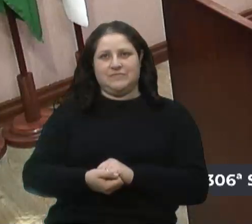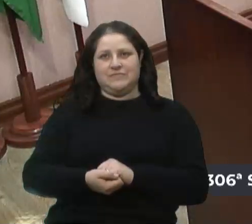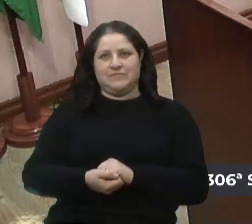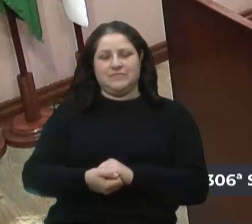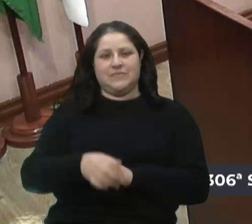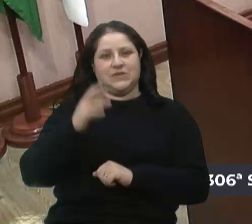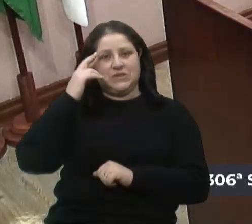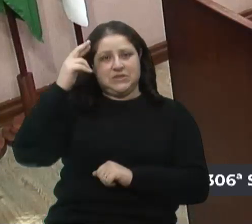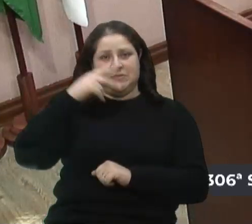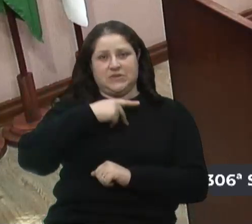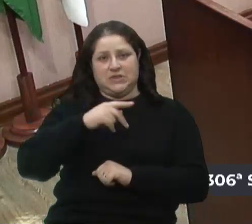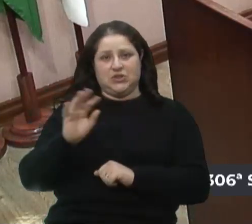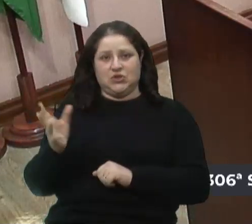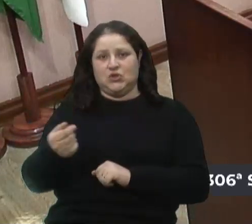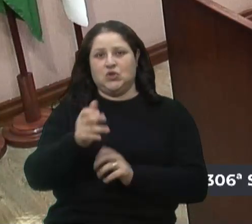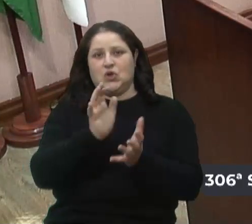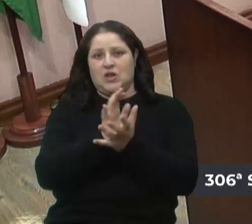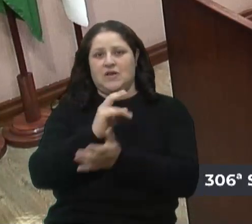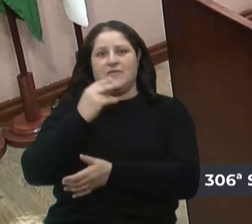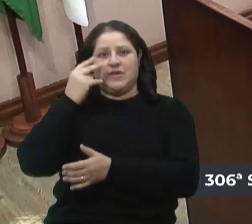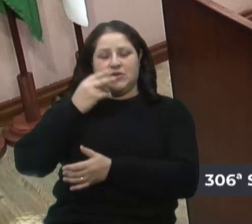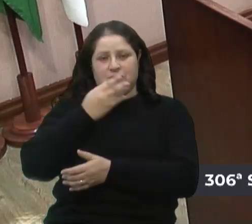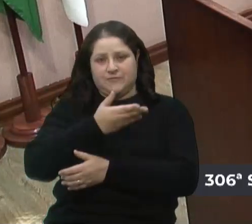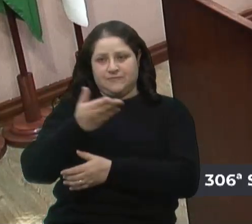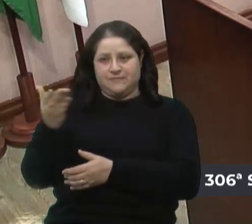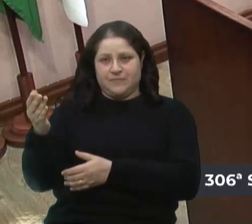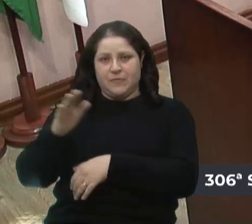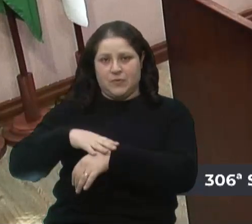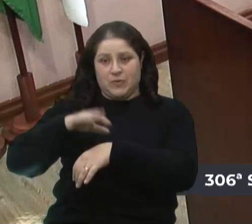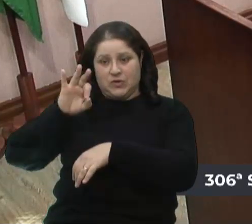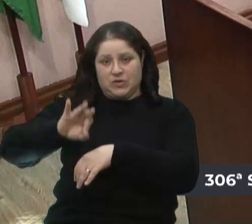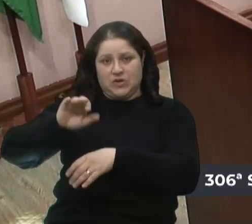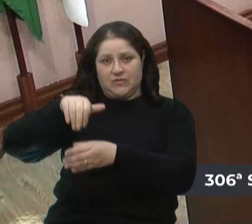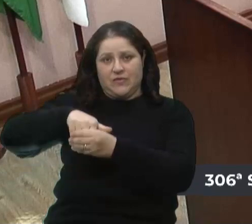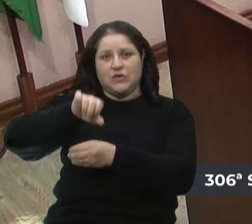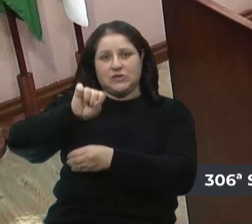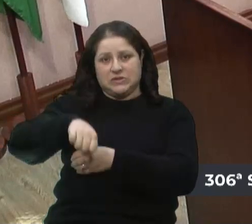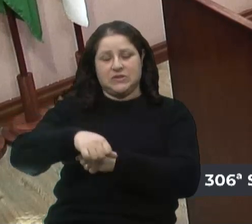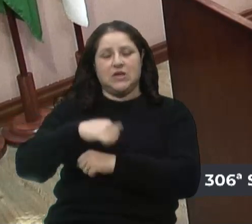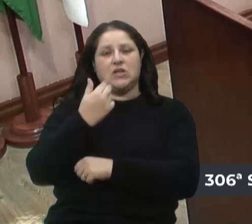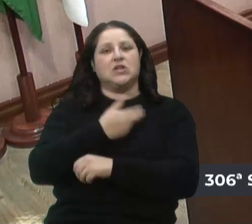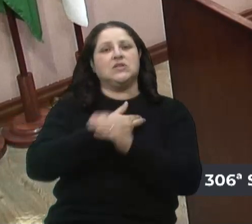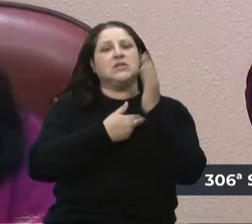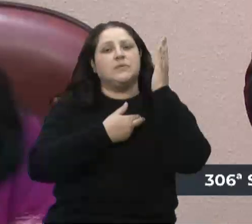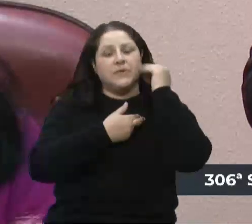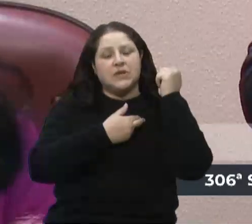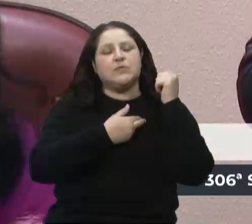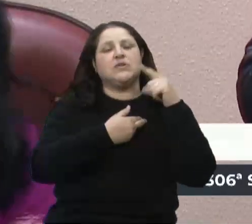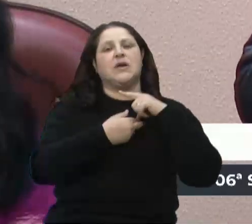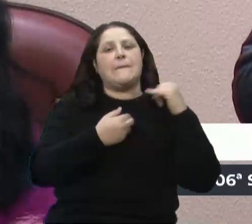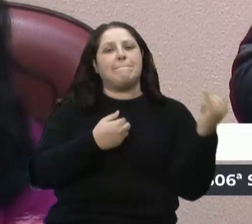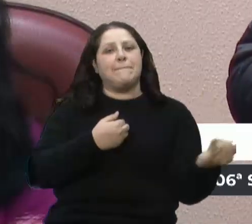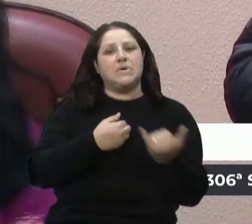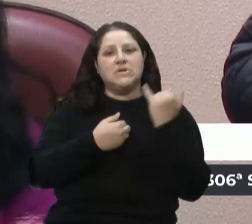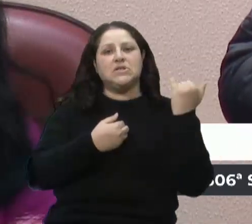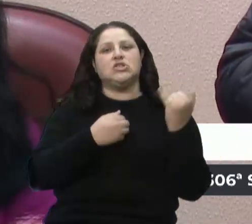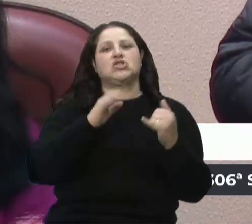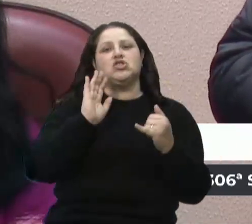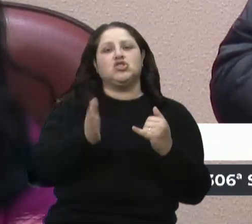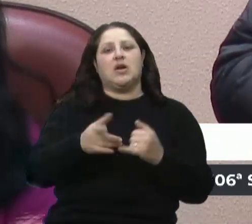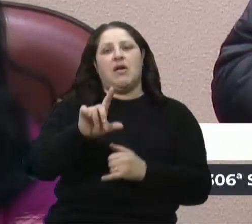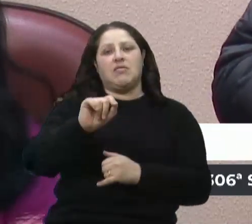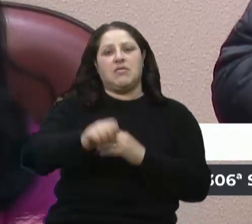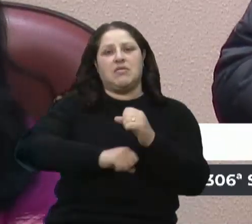senhor presidente senhoras e seus vereadores com certeza um momento oportuno aqui voltarei favorável a gente sabe o quanto é importante né esses 10 anos